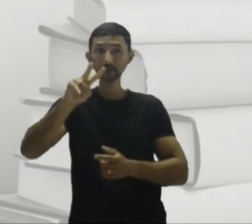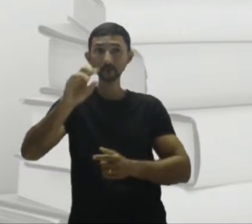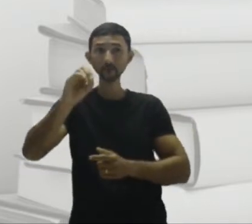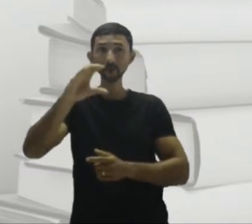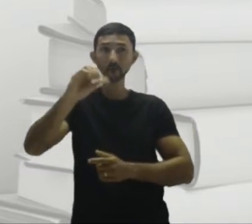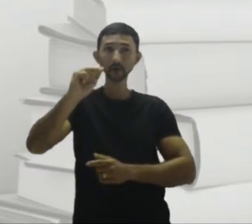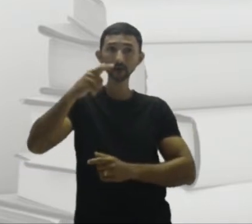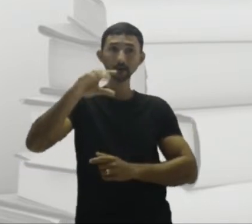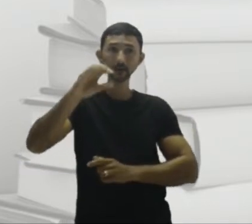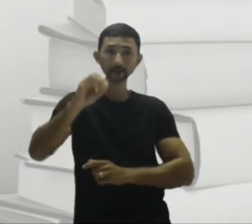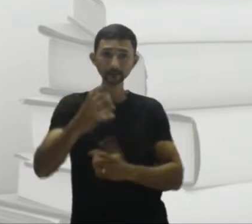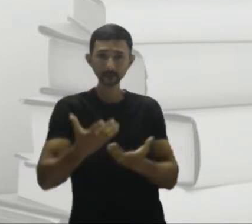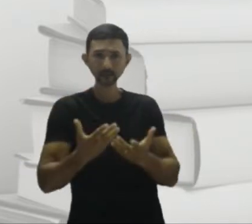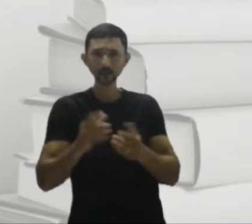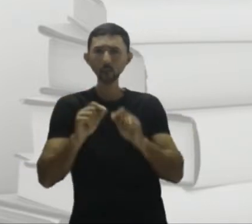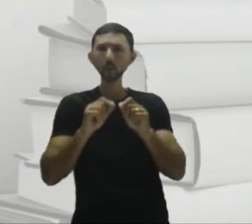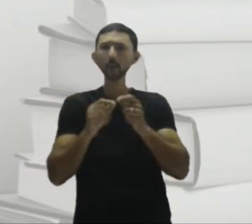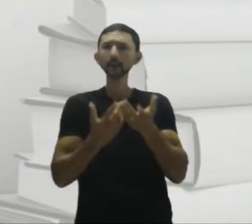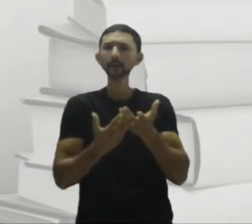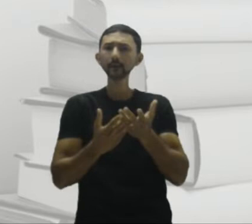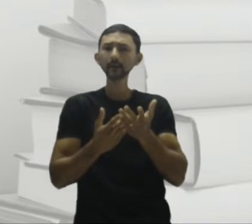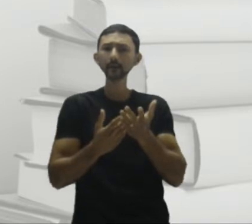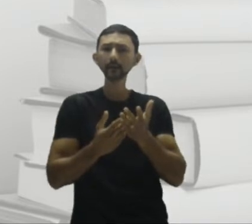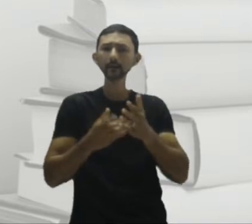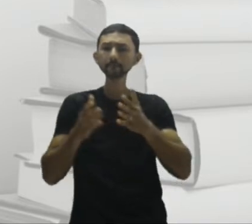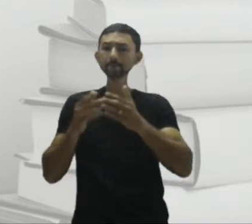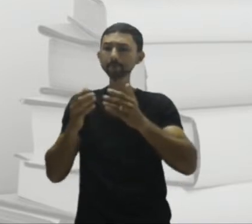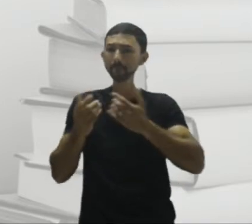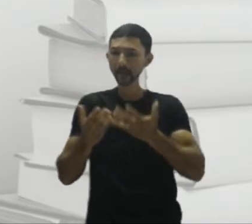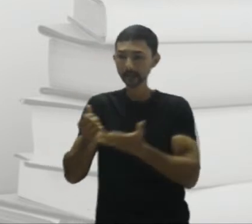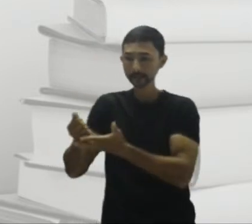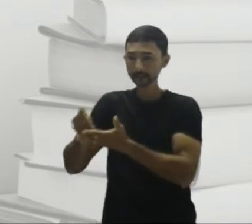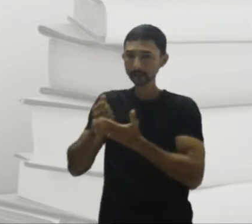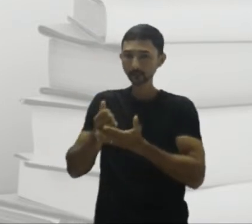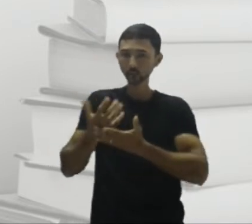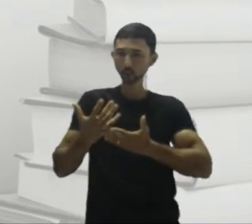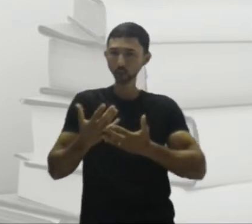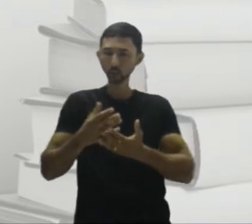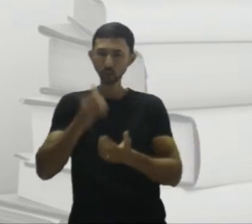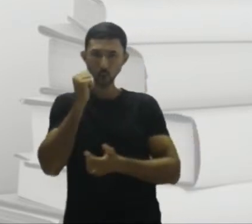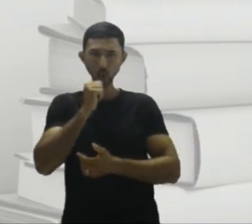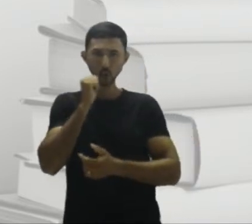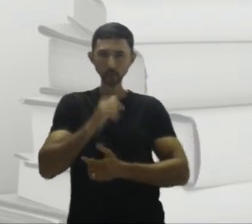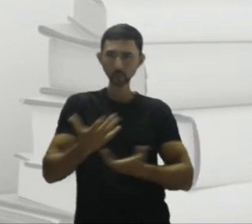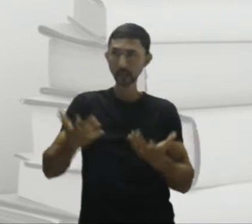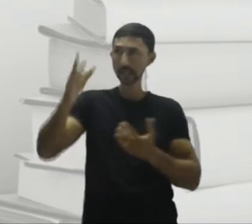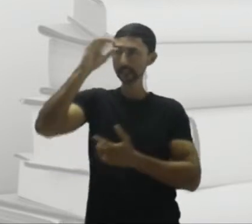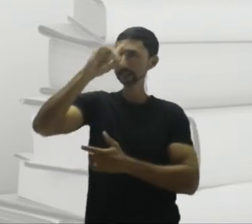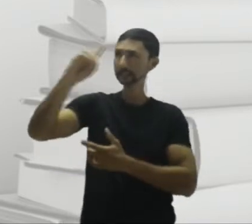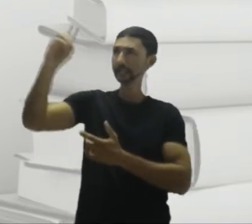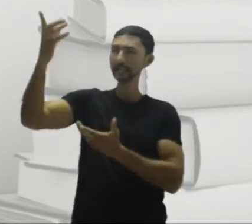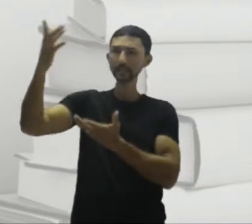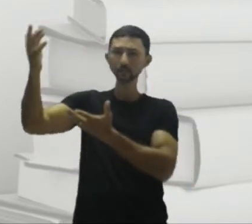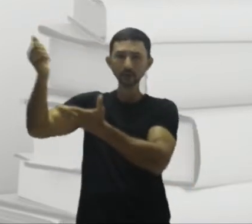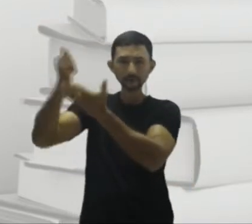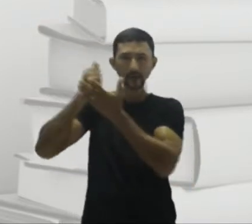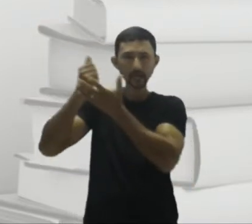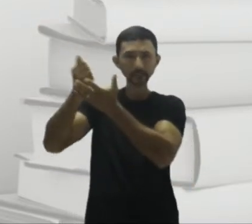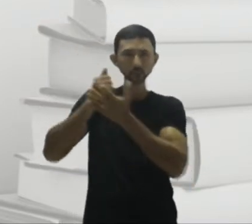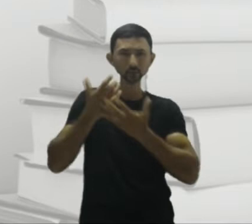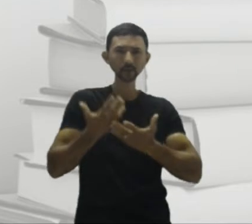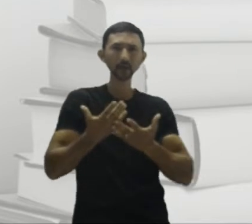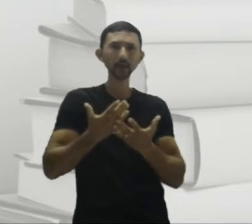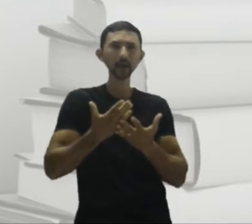invocação, que é o momento em que ele pede auxílio das musas, dos deuses, para que ele